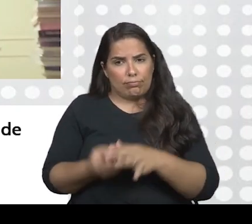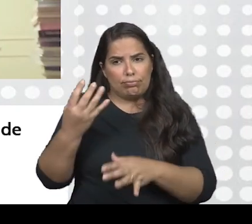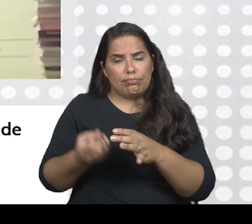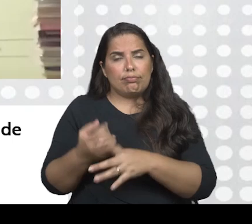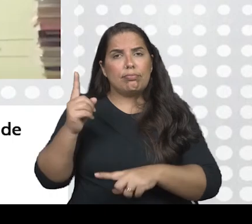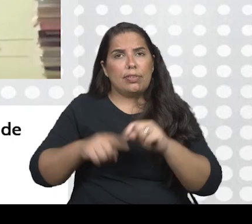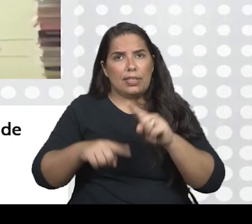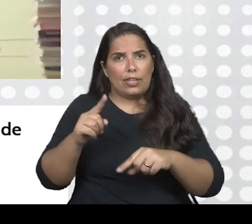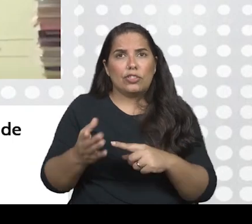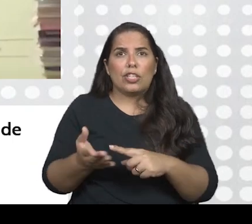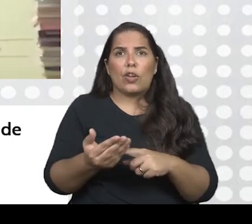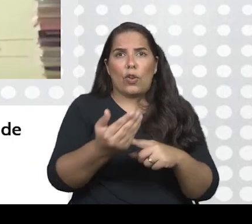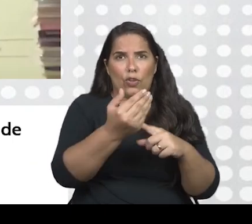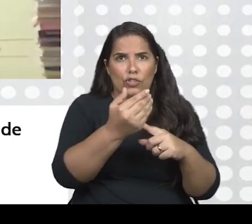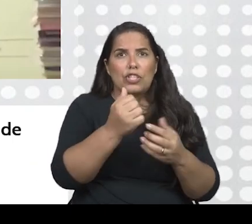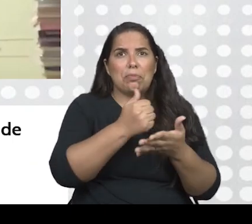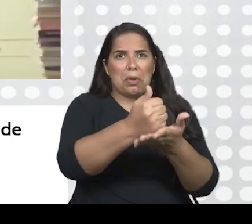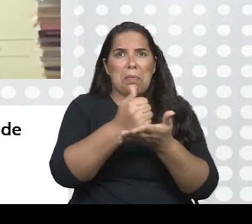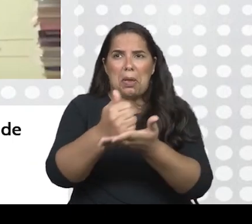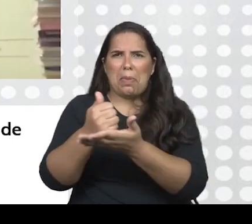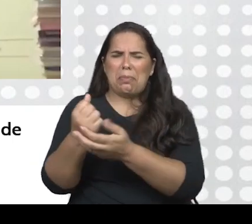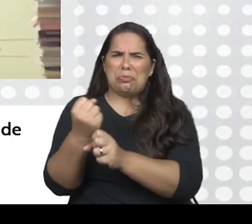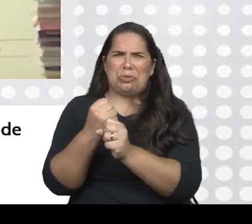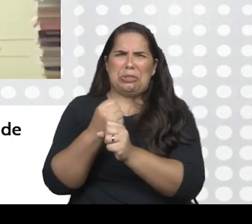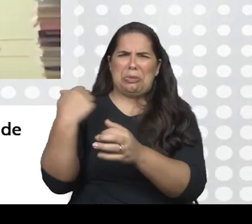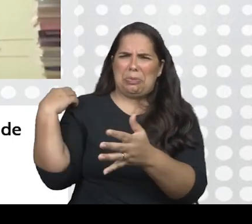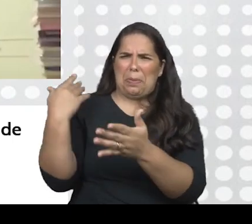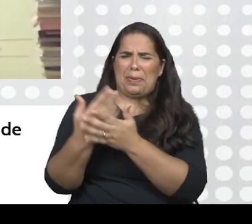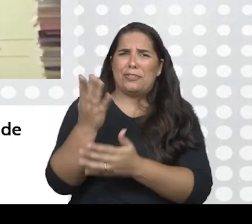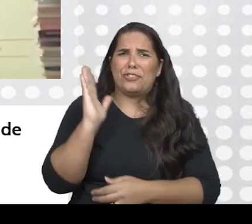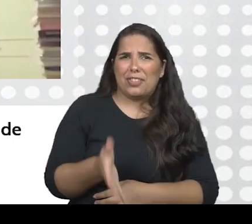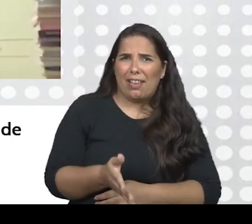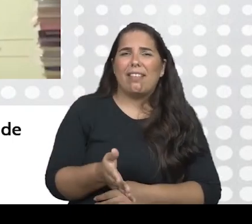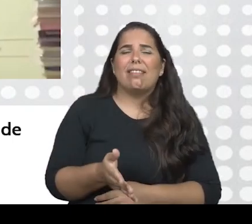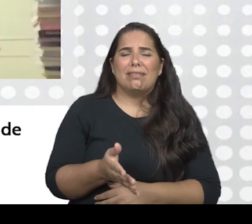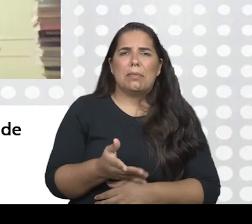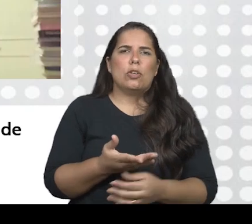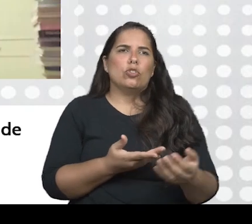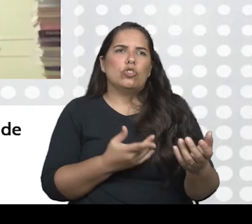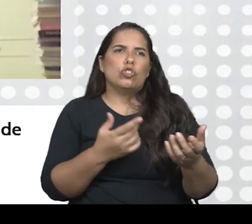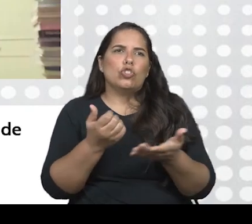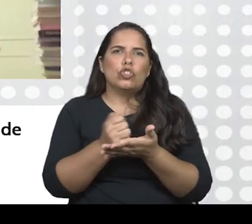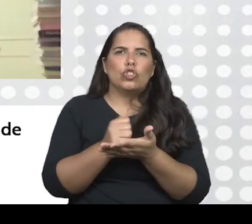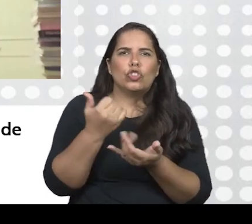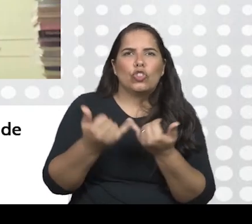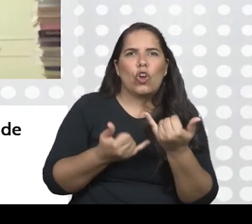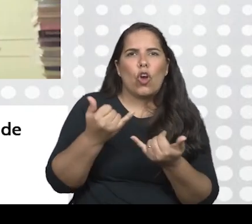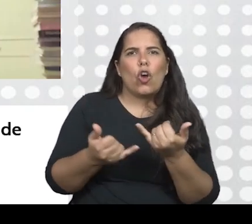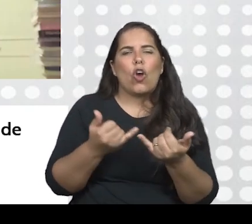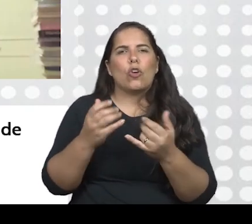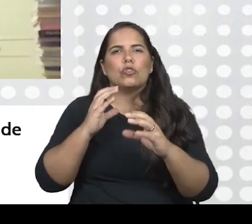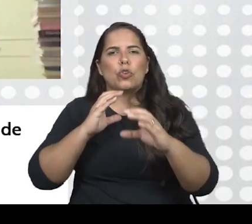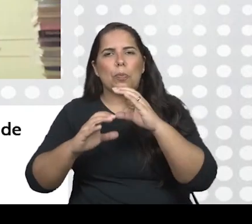produzem recursos de tecnologia assistiva há muito tempo, né, para jogos, pranchas